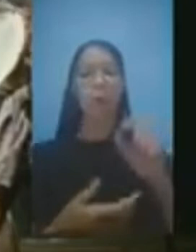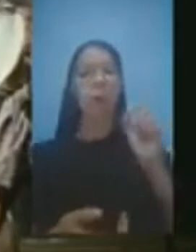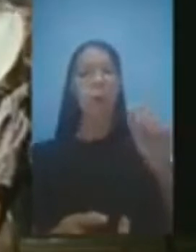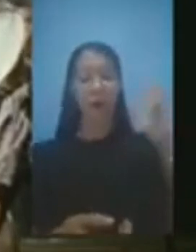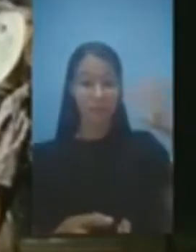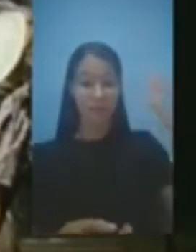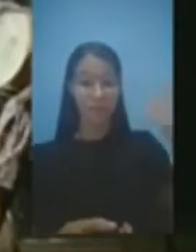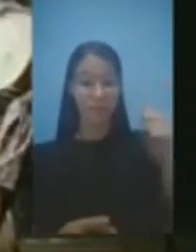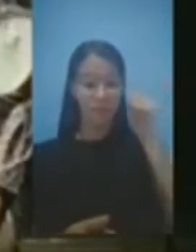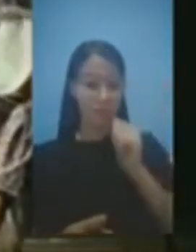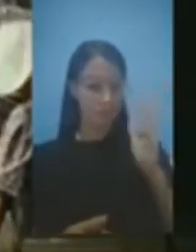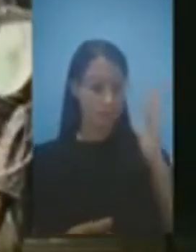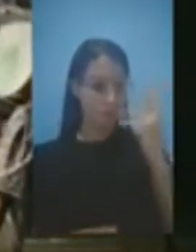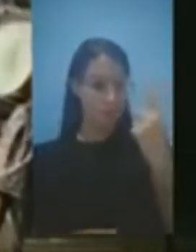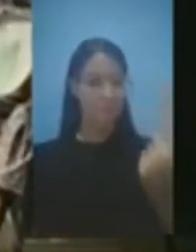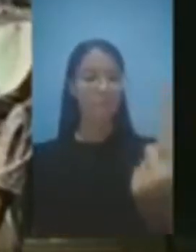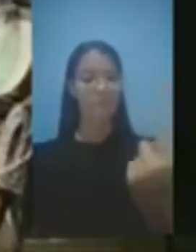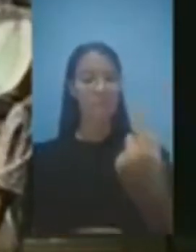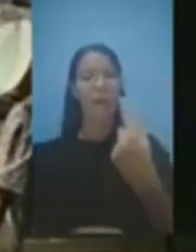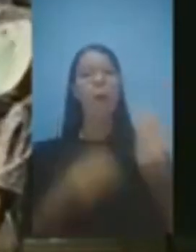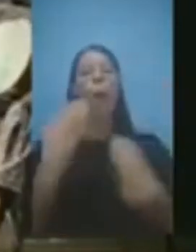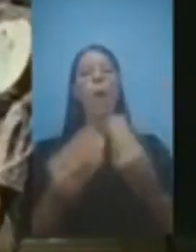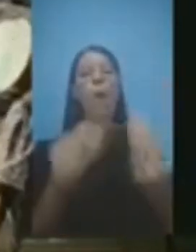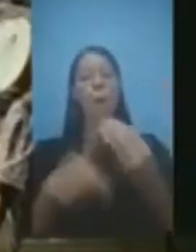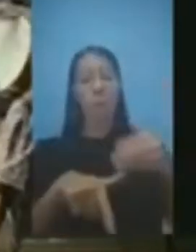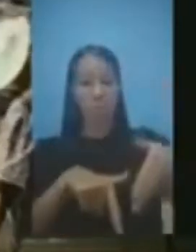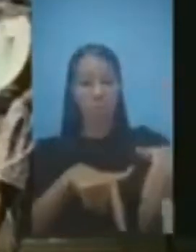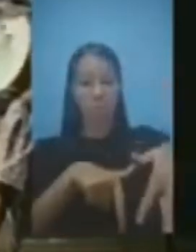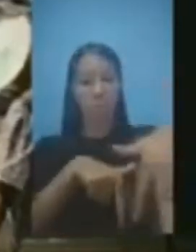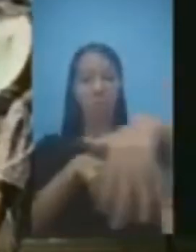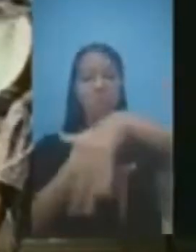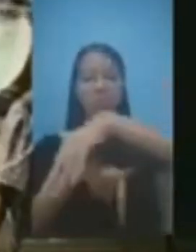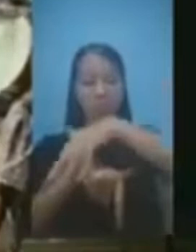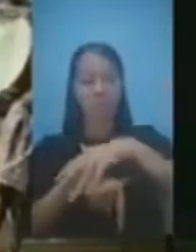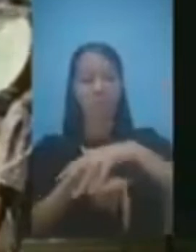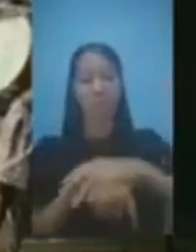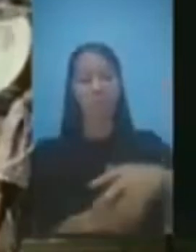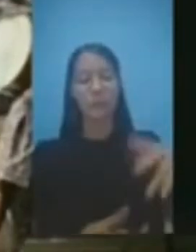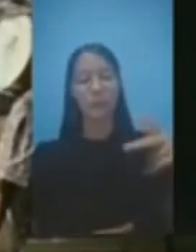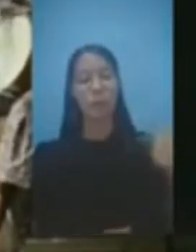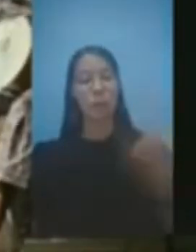Bem a morena bonita, com a cara de nada.